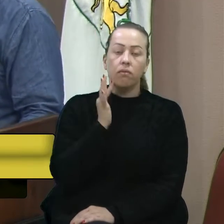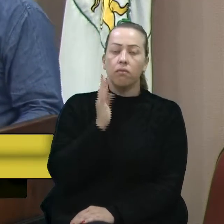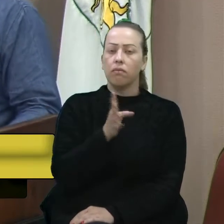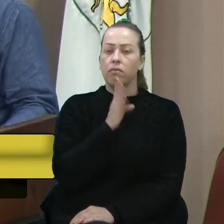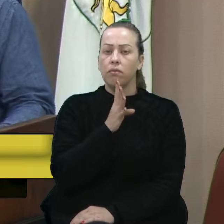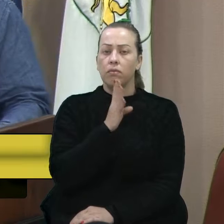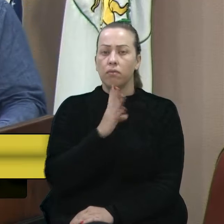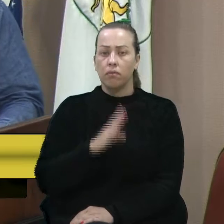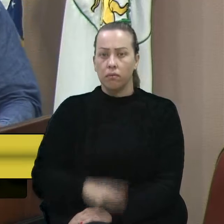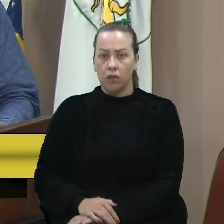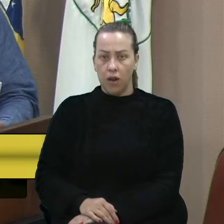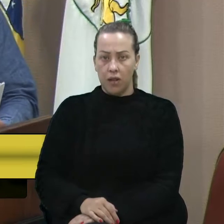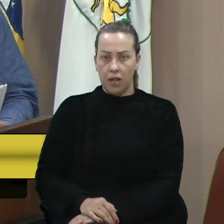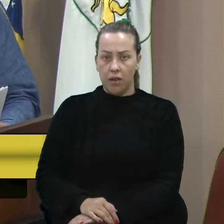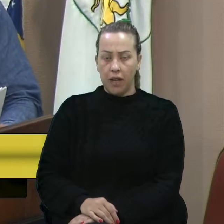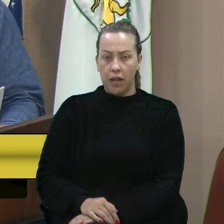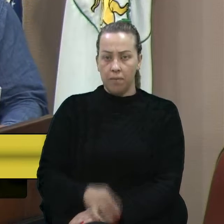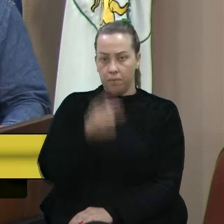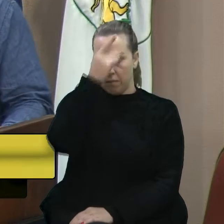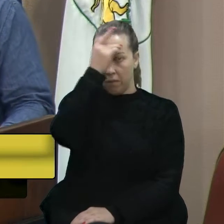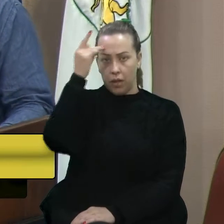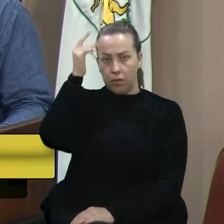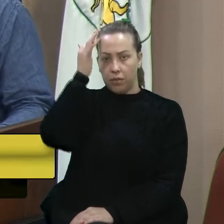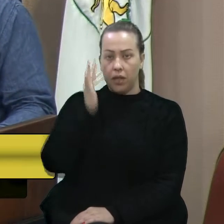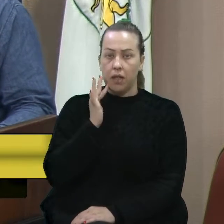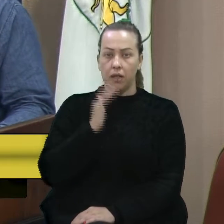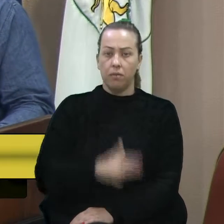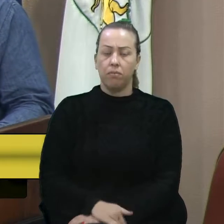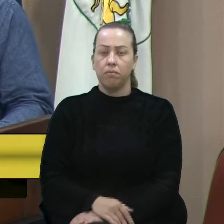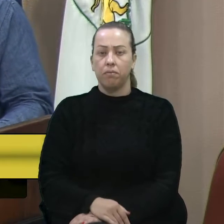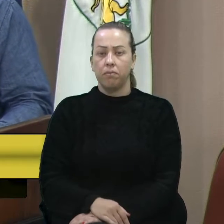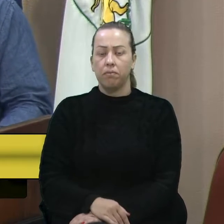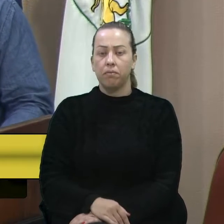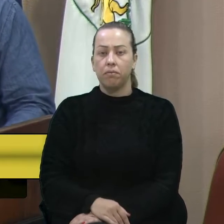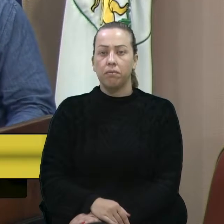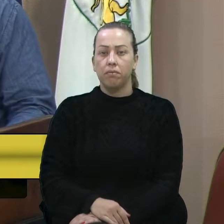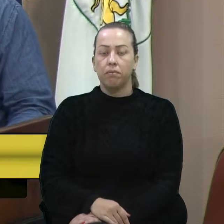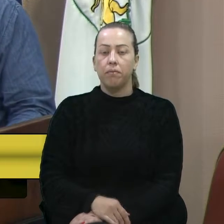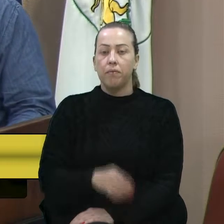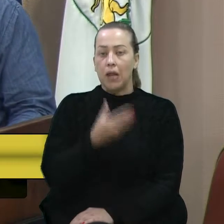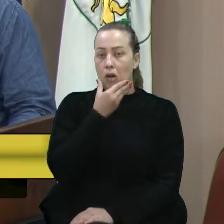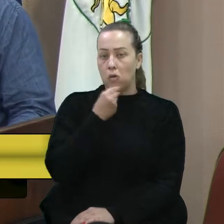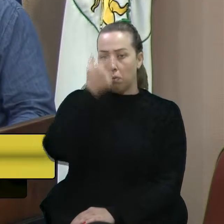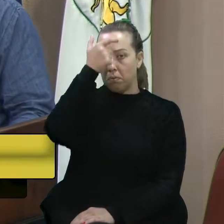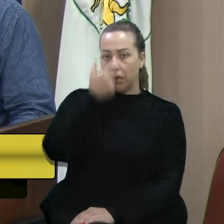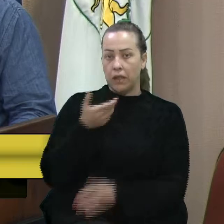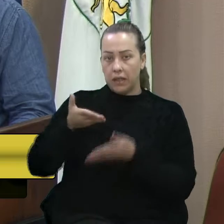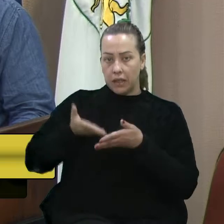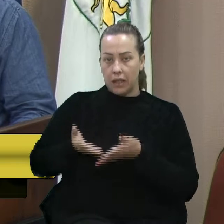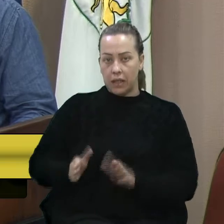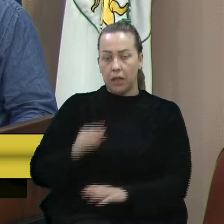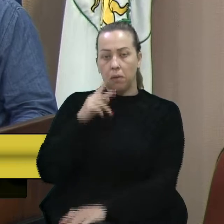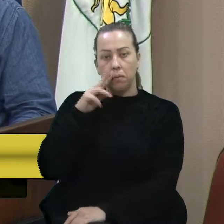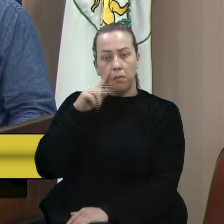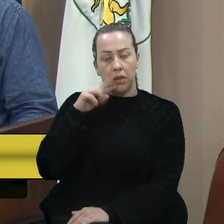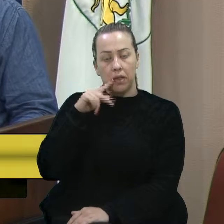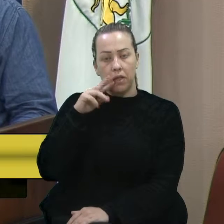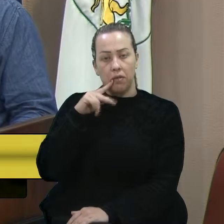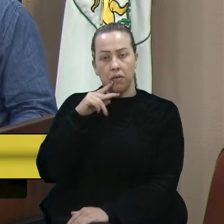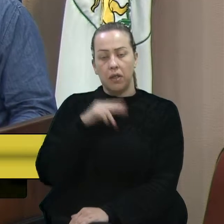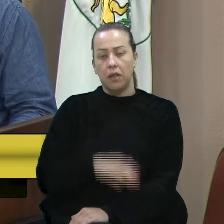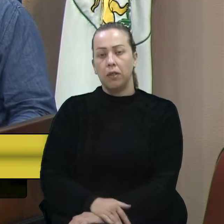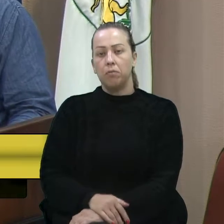lembrar, Paulo Freire foi um homem nascido em Recife, em